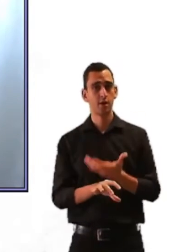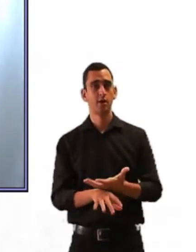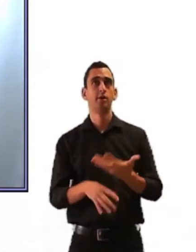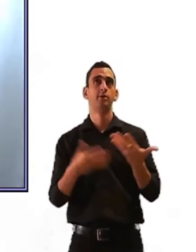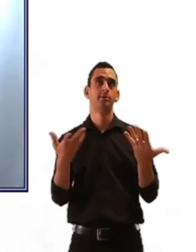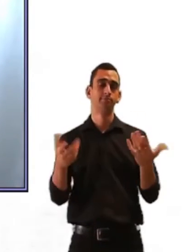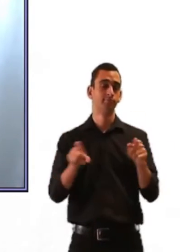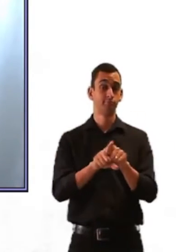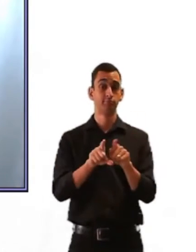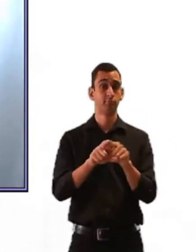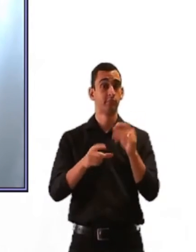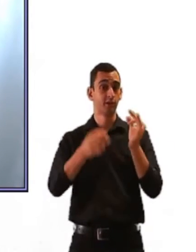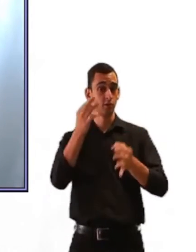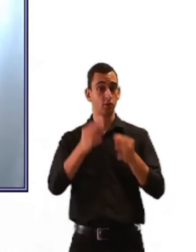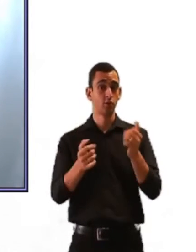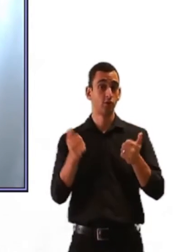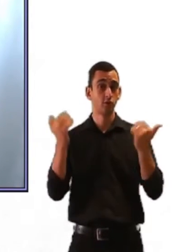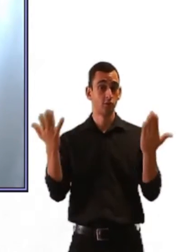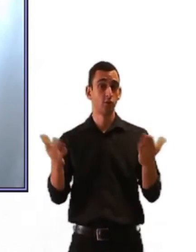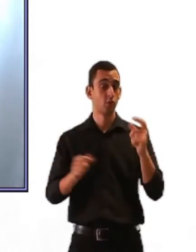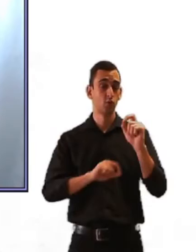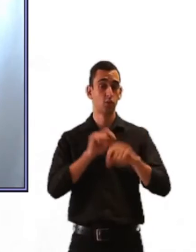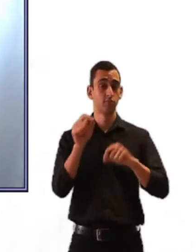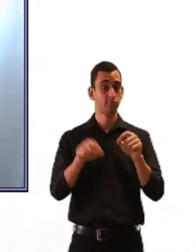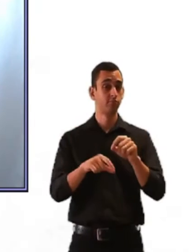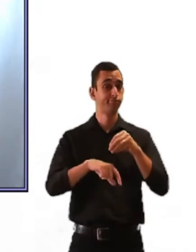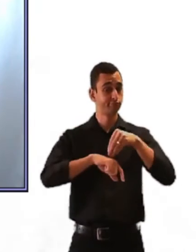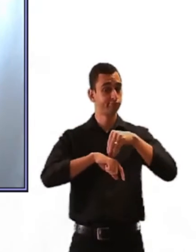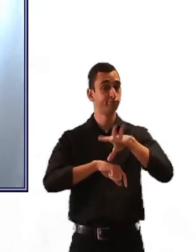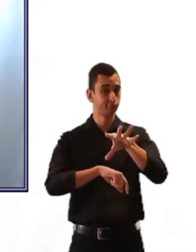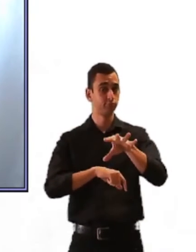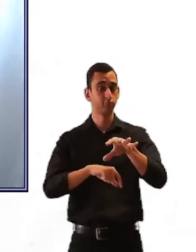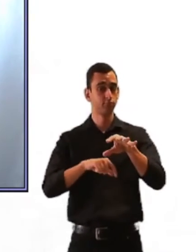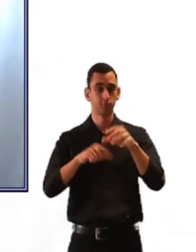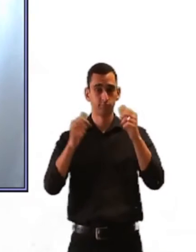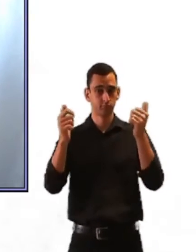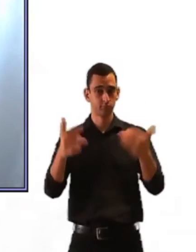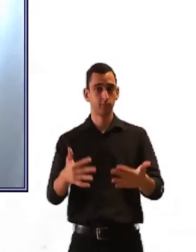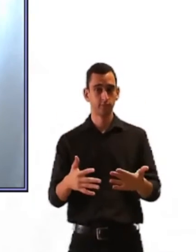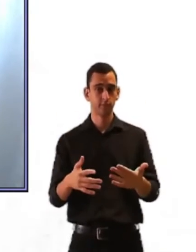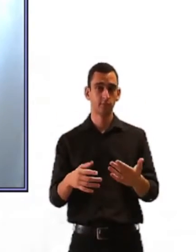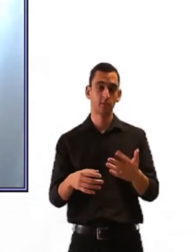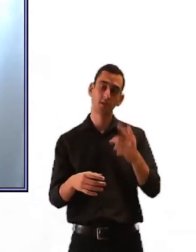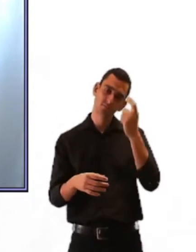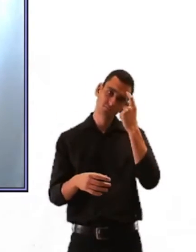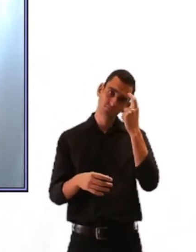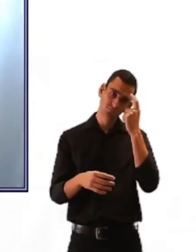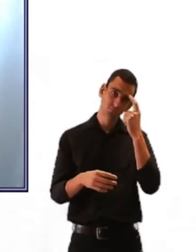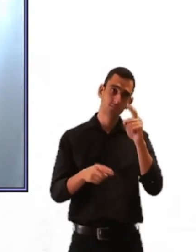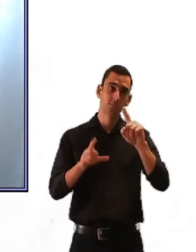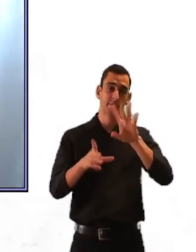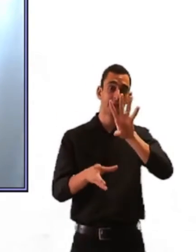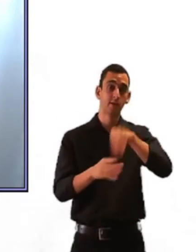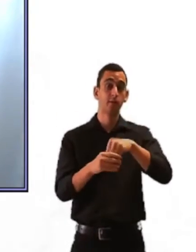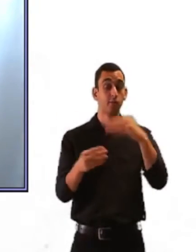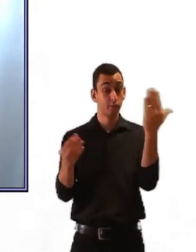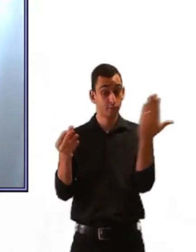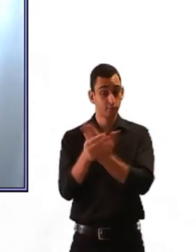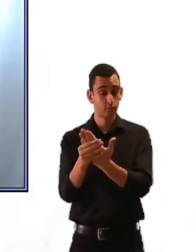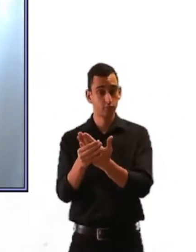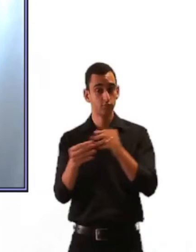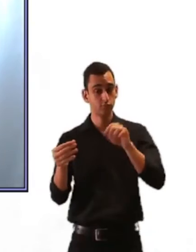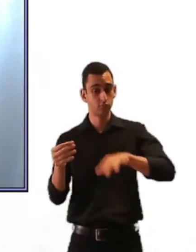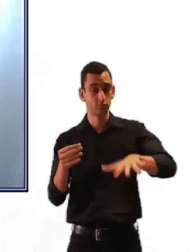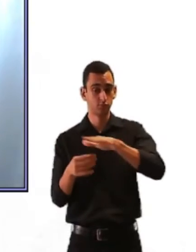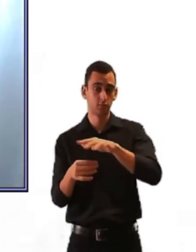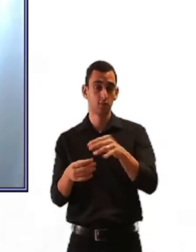fatores extrajurídicos? Há uma crítica, e aí pensando bem num aspecto processual, que é o seguinte: olha, como